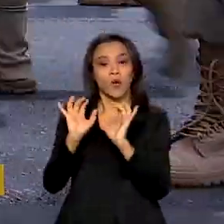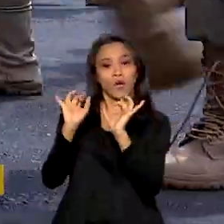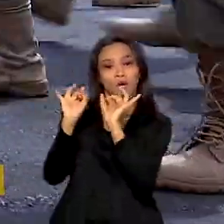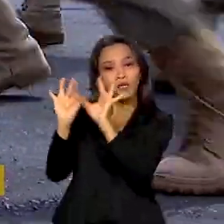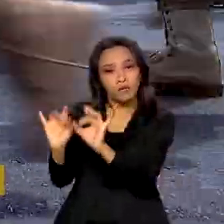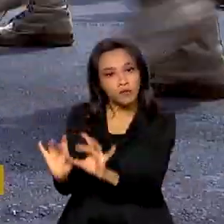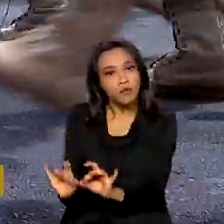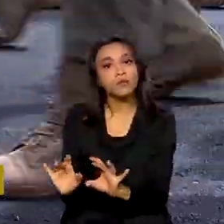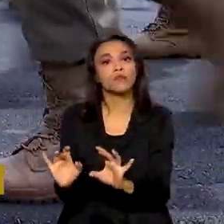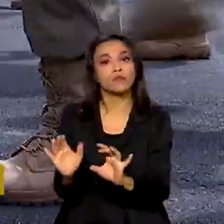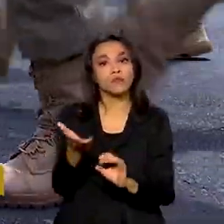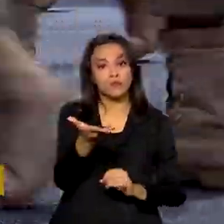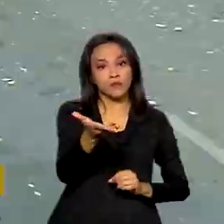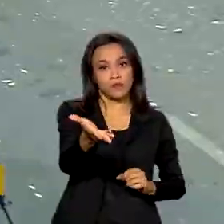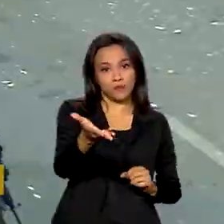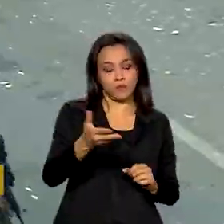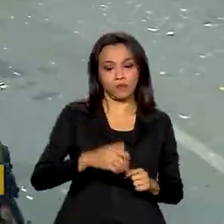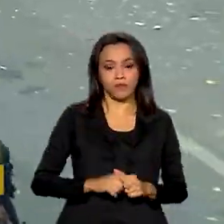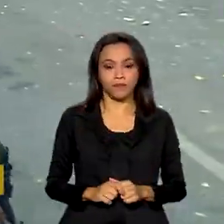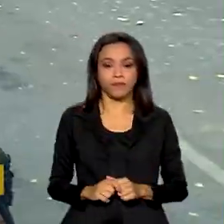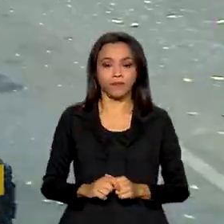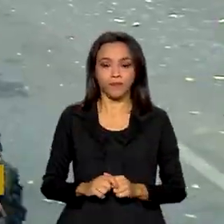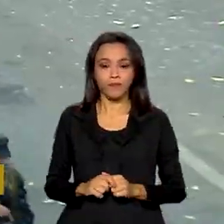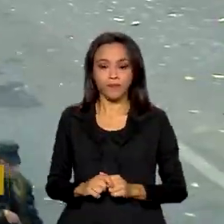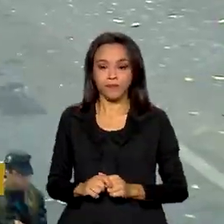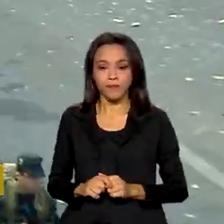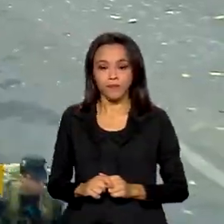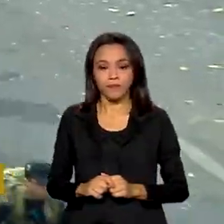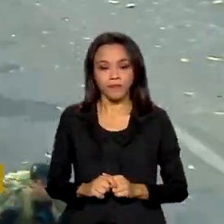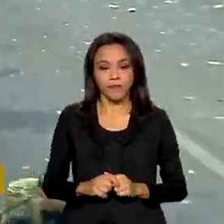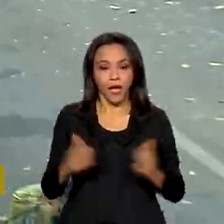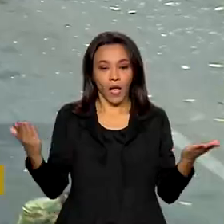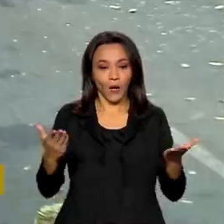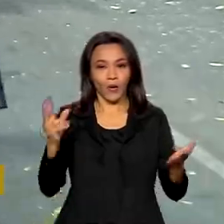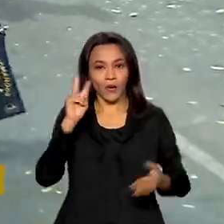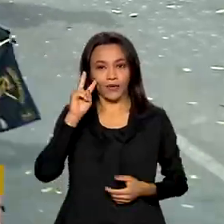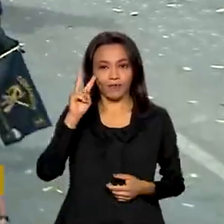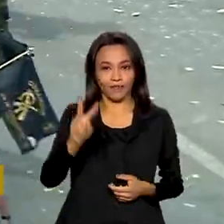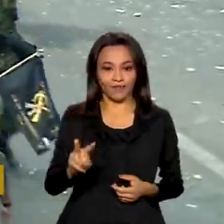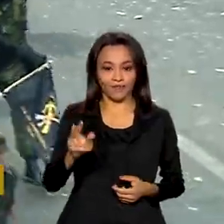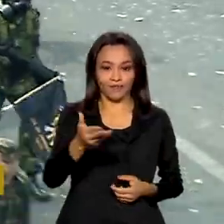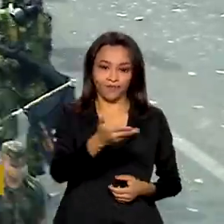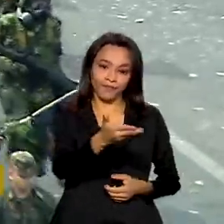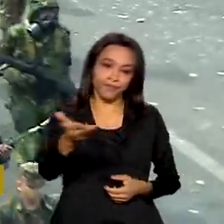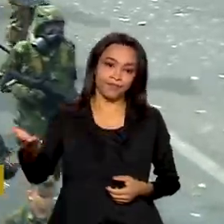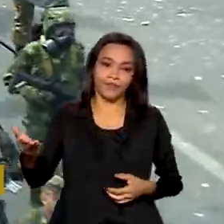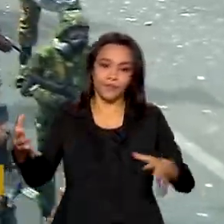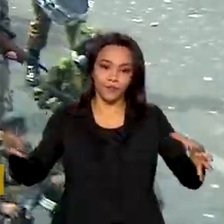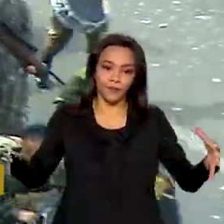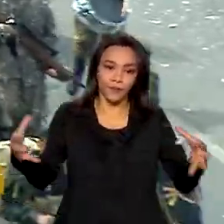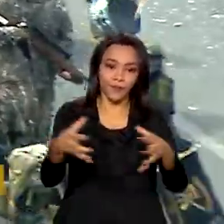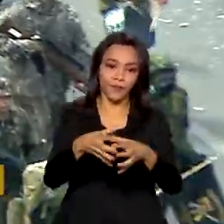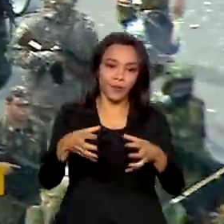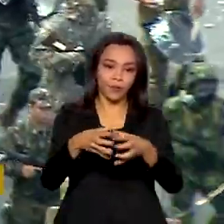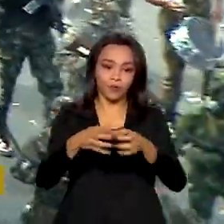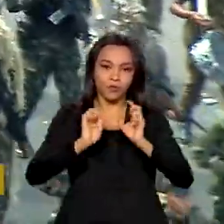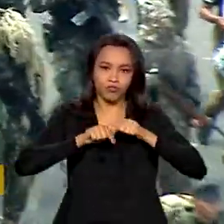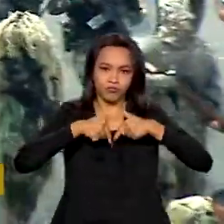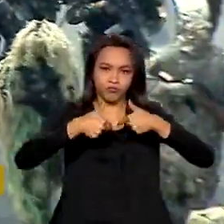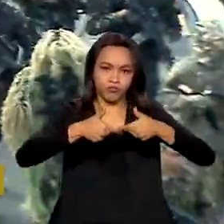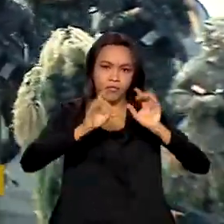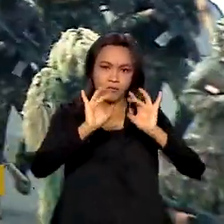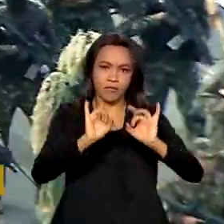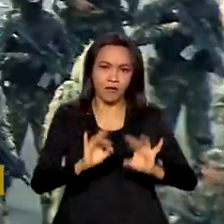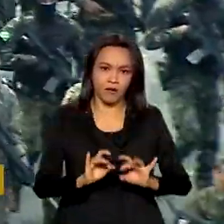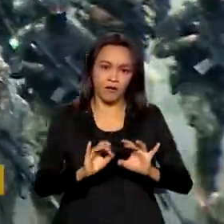passados anteriormente. Né? Retomamos aí agora com o pessoal do Comando de Operações Especiais. À frente ali vemos o grupo